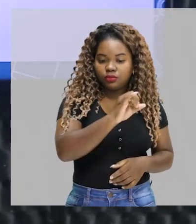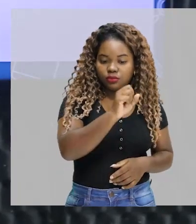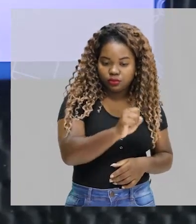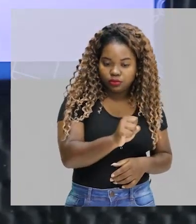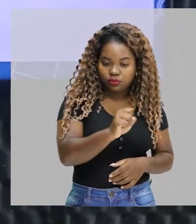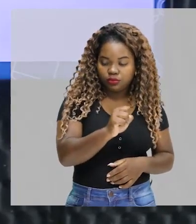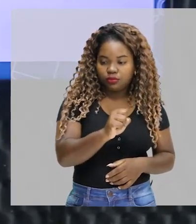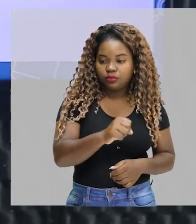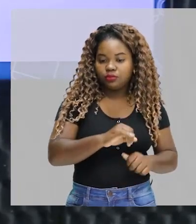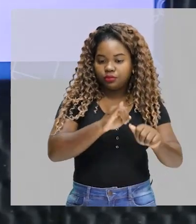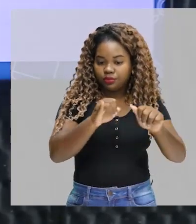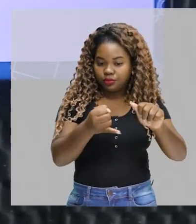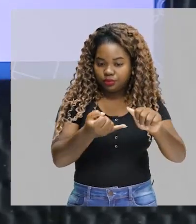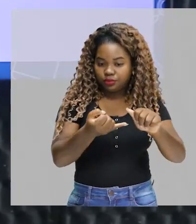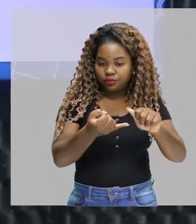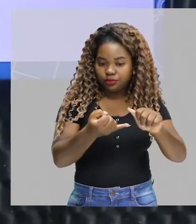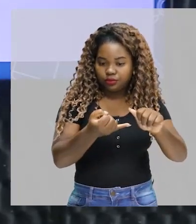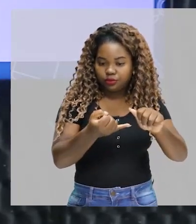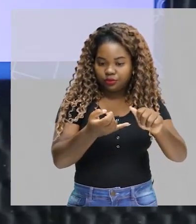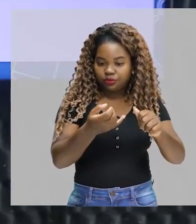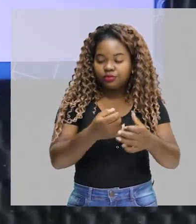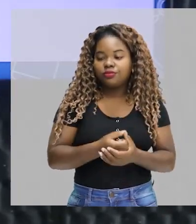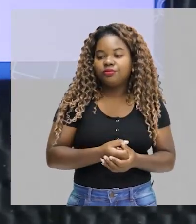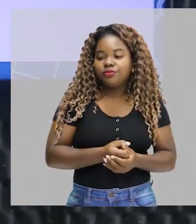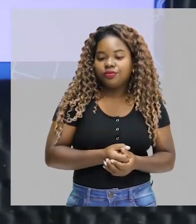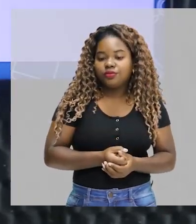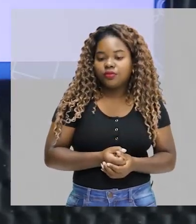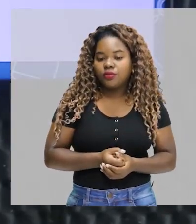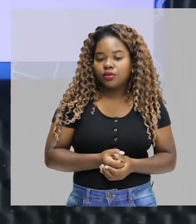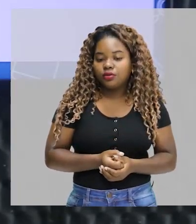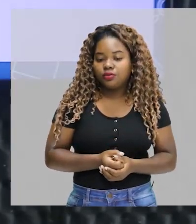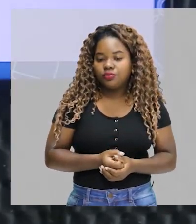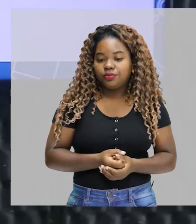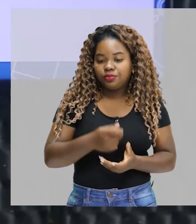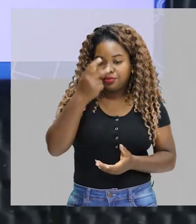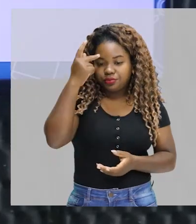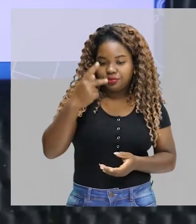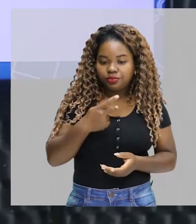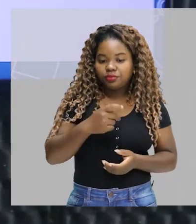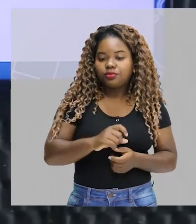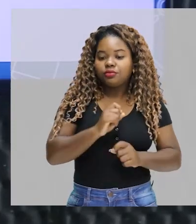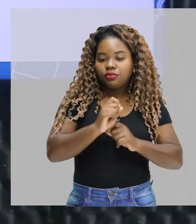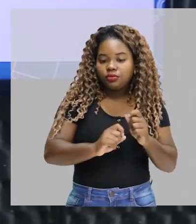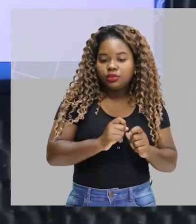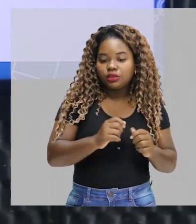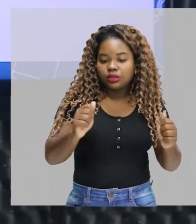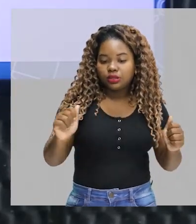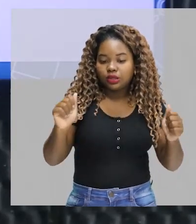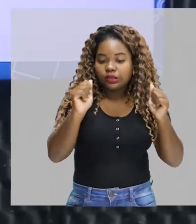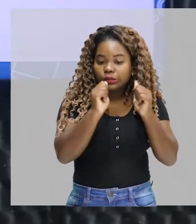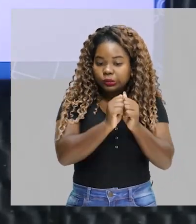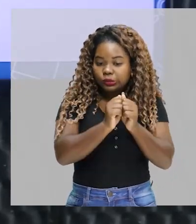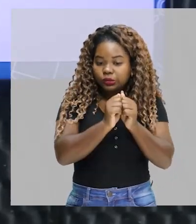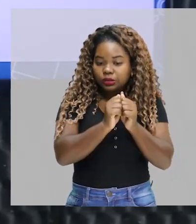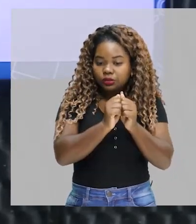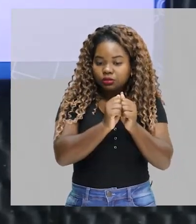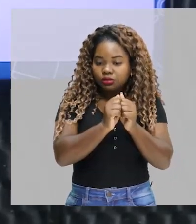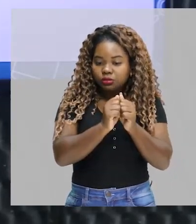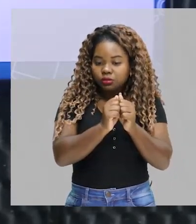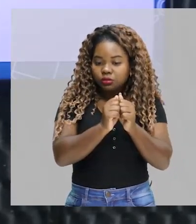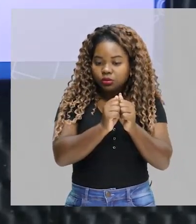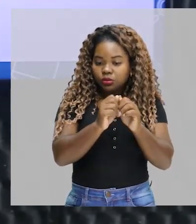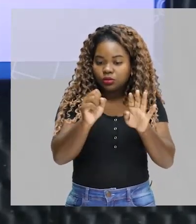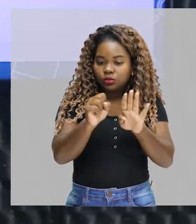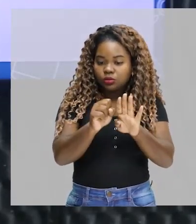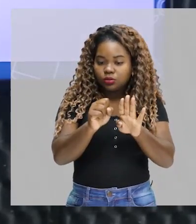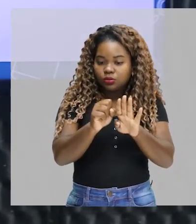um adjetivo possessivo, ele está acompanhando o substantivo mãe, ele está complementando a ideia